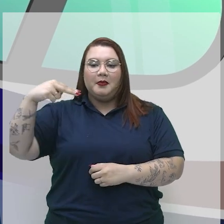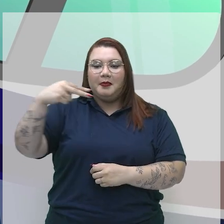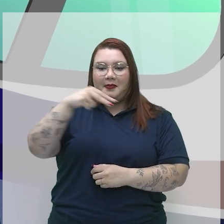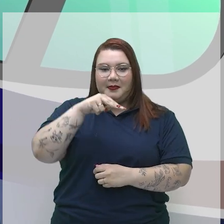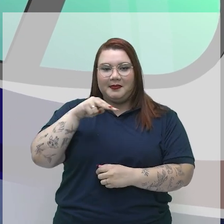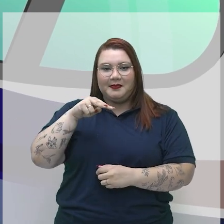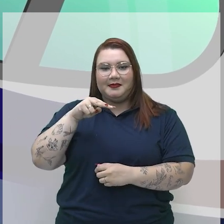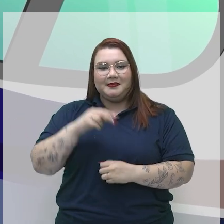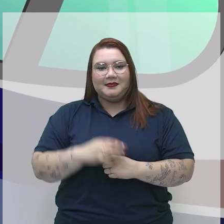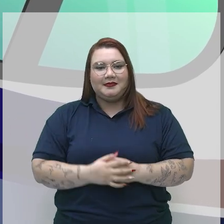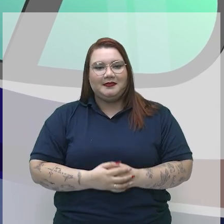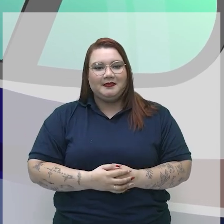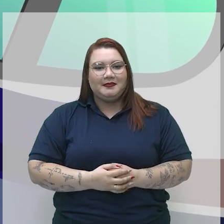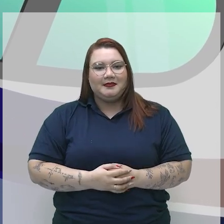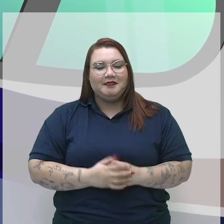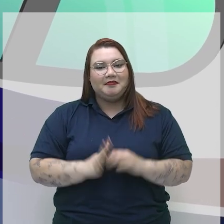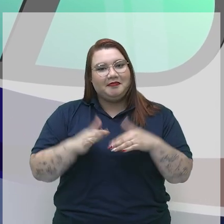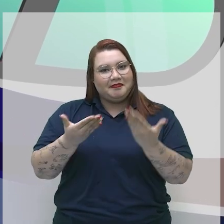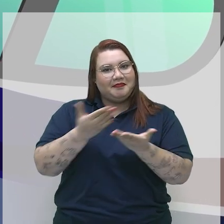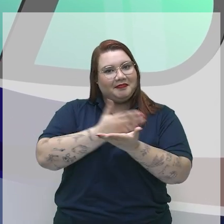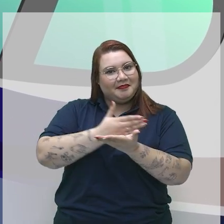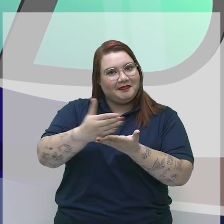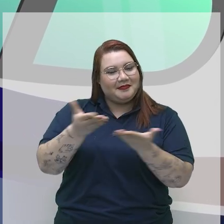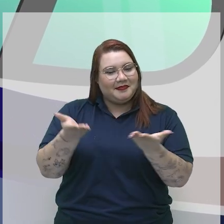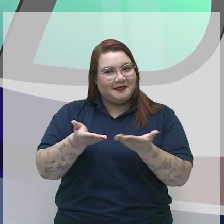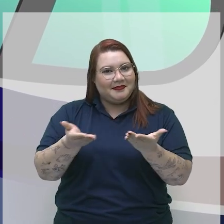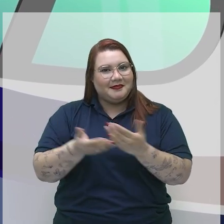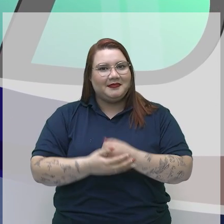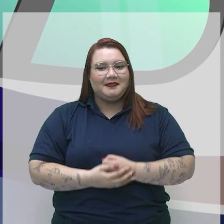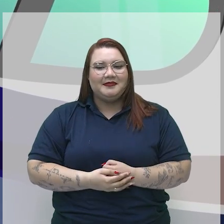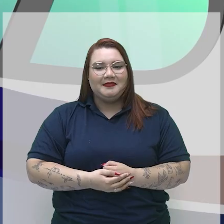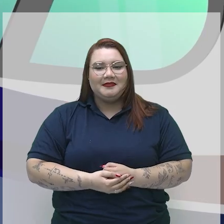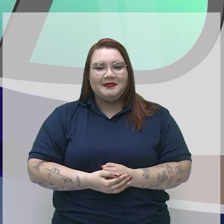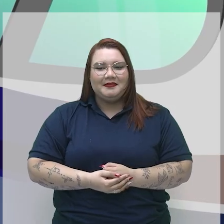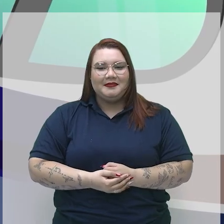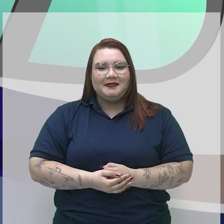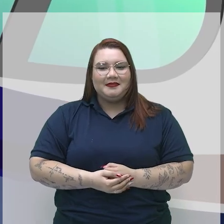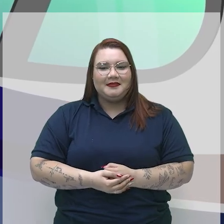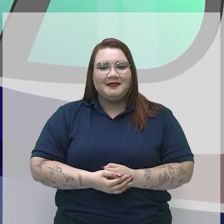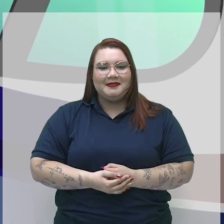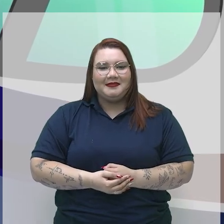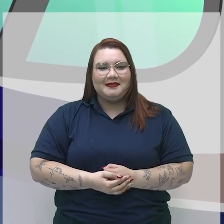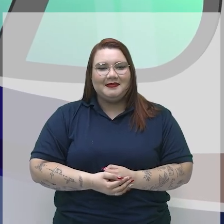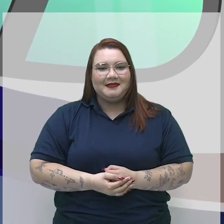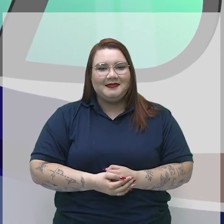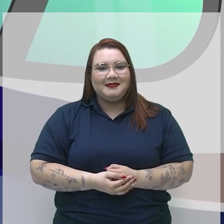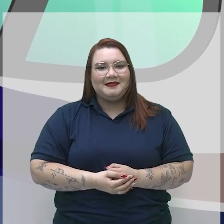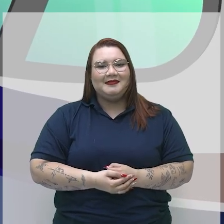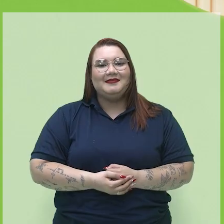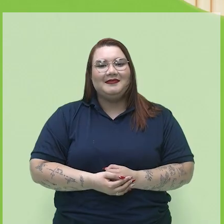espaço do planeta Terra. Então vamos lá começar a nossa aula.